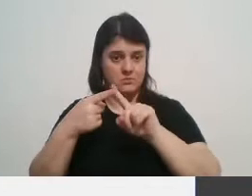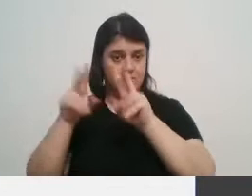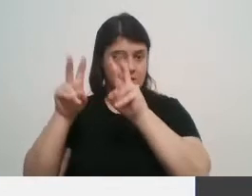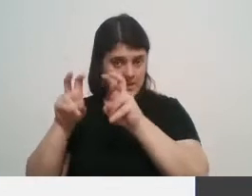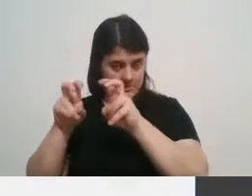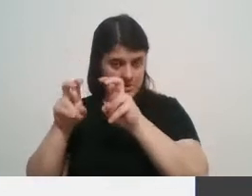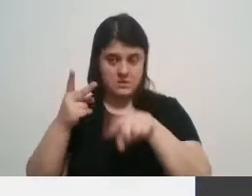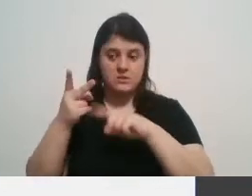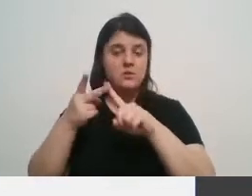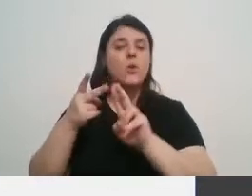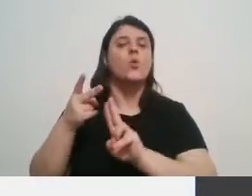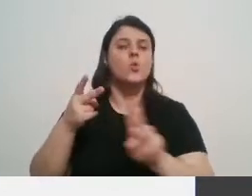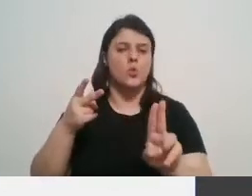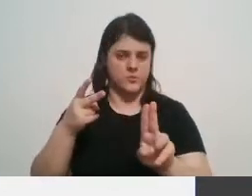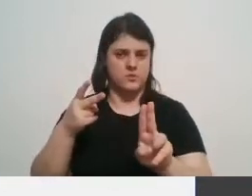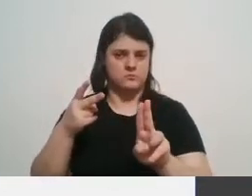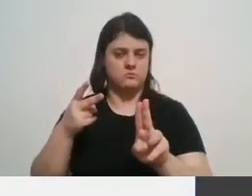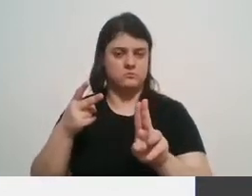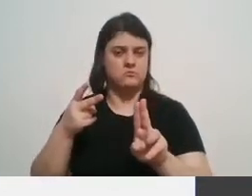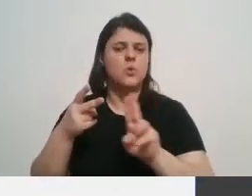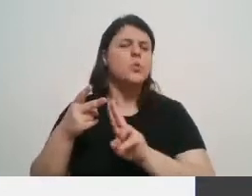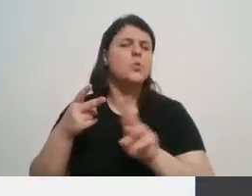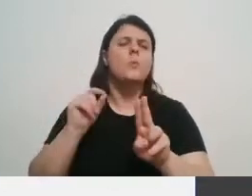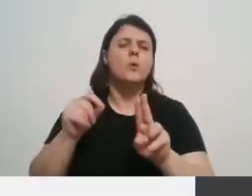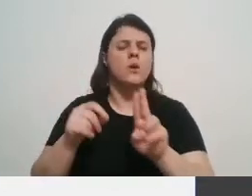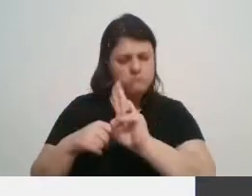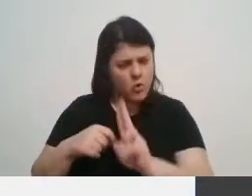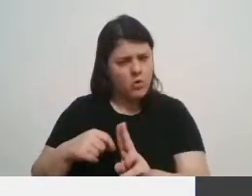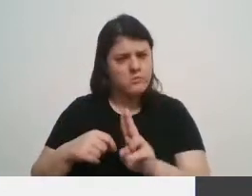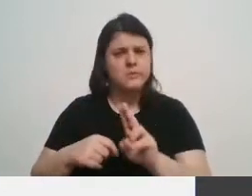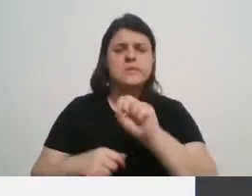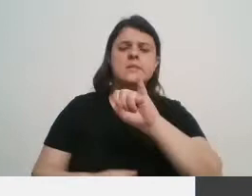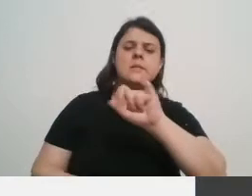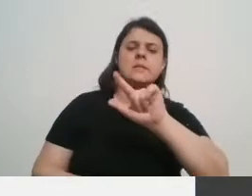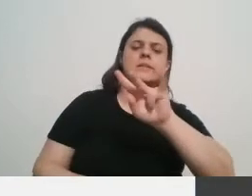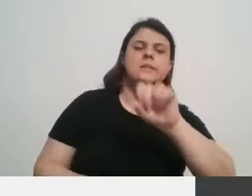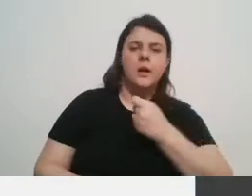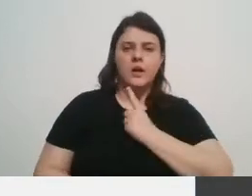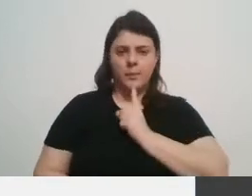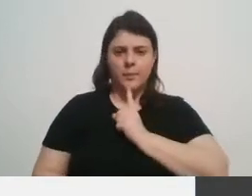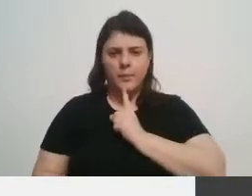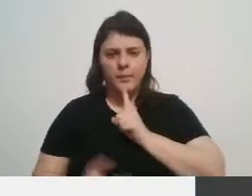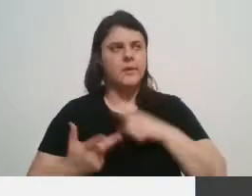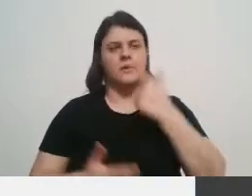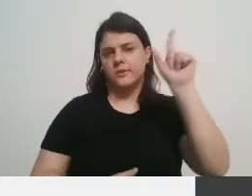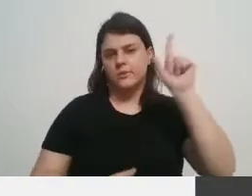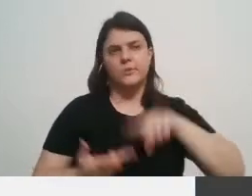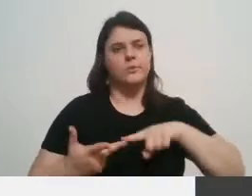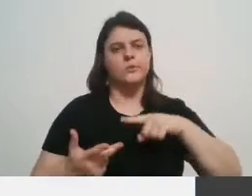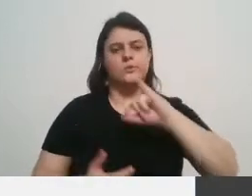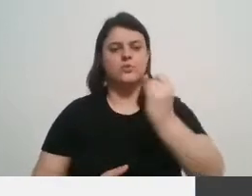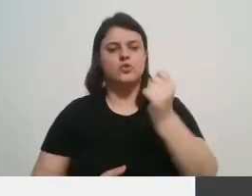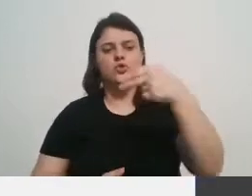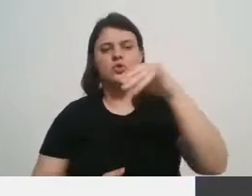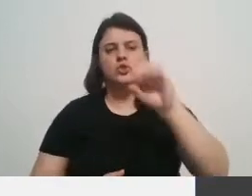temática e pela forma nominal. Nominal é nome mesmo, Silvio Santos, Antônio Hermílio de Moraes, Jânio Quadros,